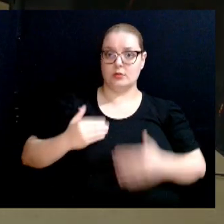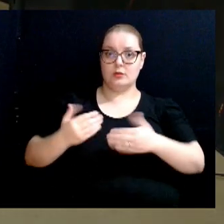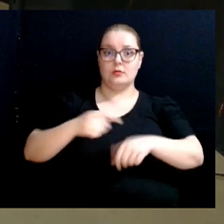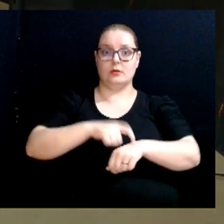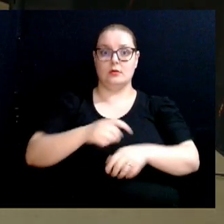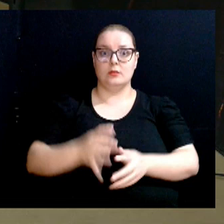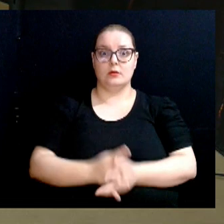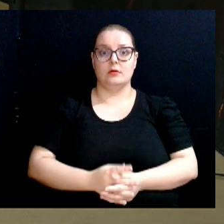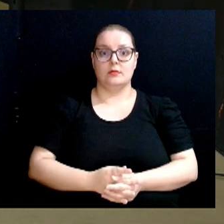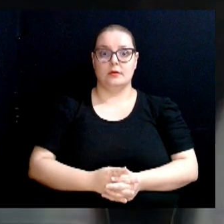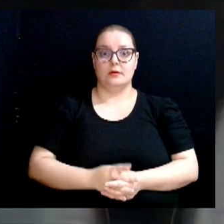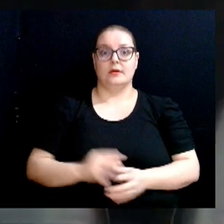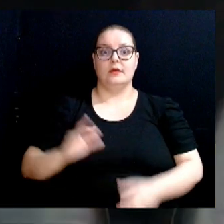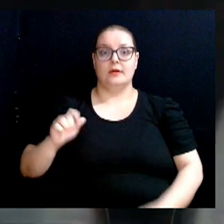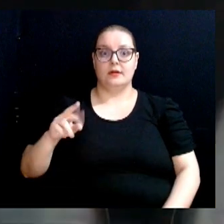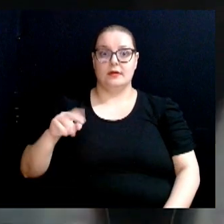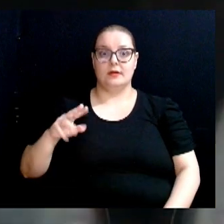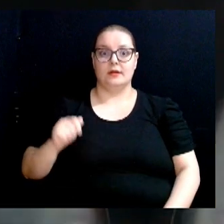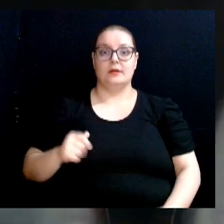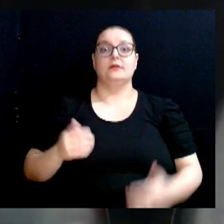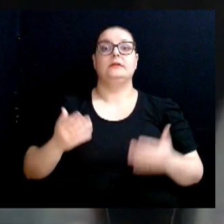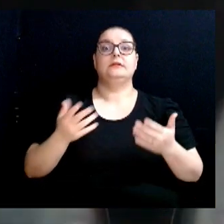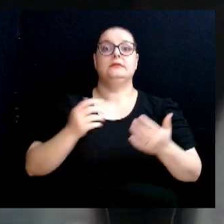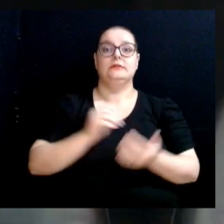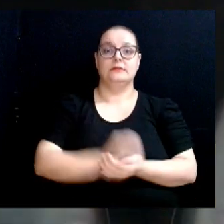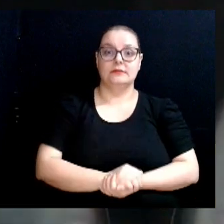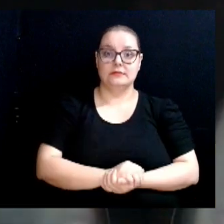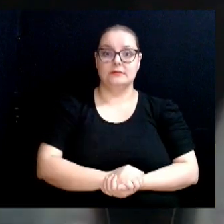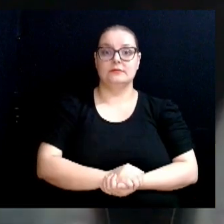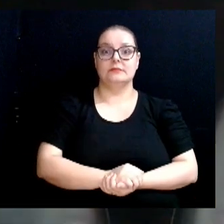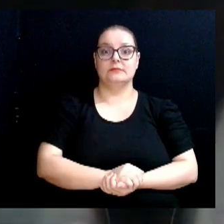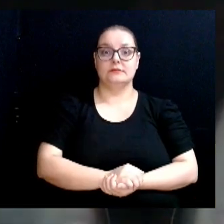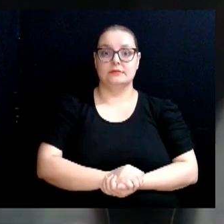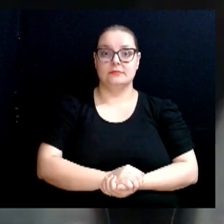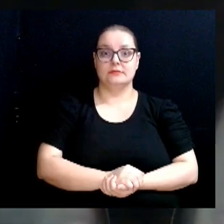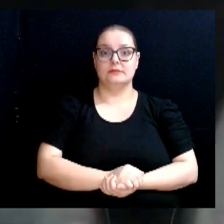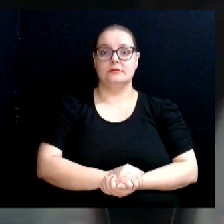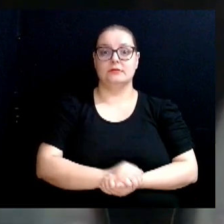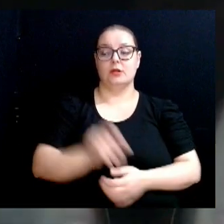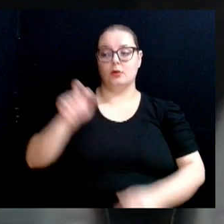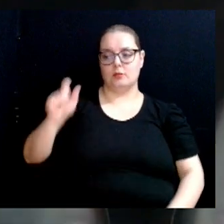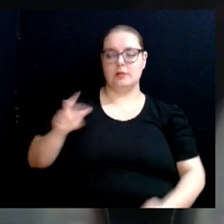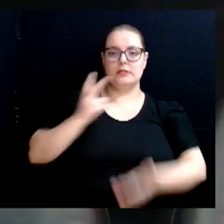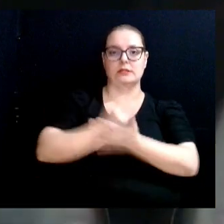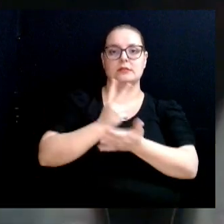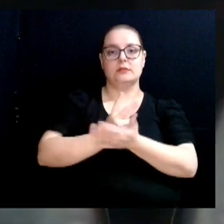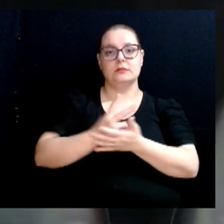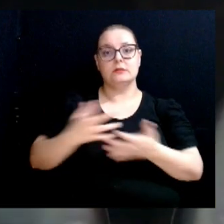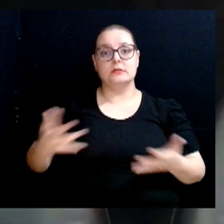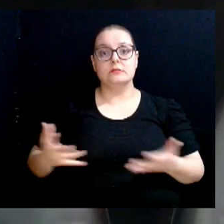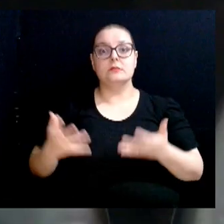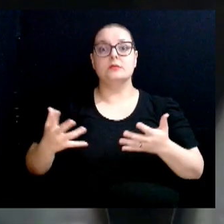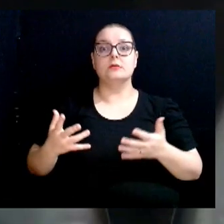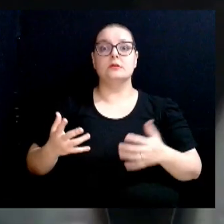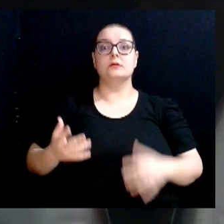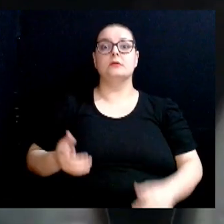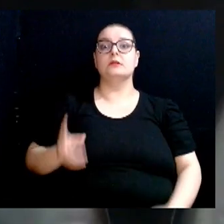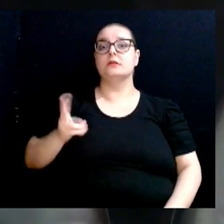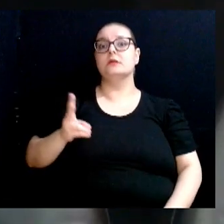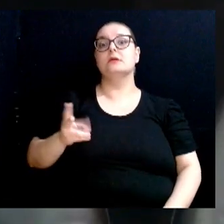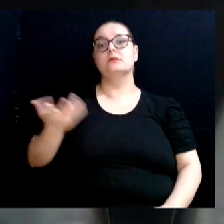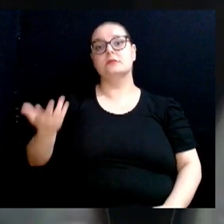Karina. E aí? Se uma pessoa costuma tomar a iniciativa... Isso, sempre a mesma pessoa.